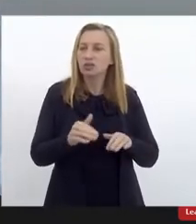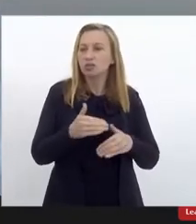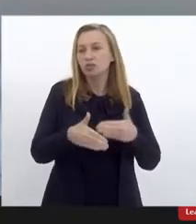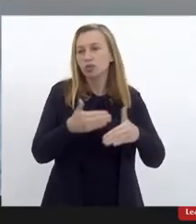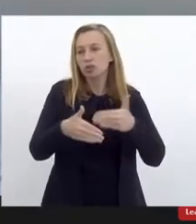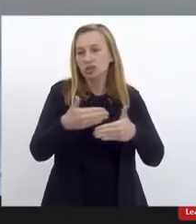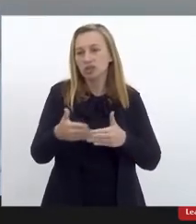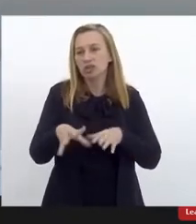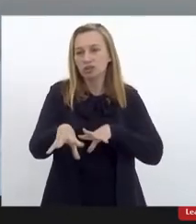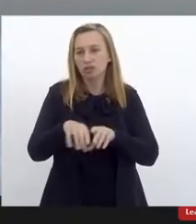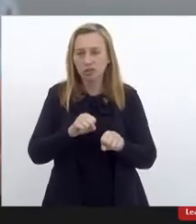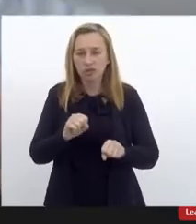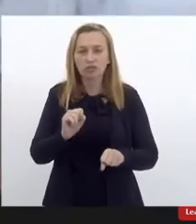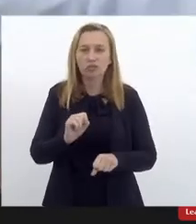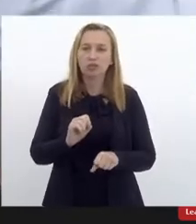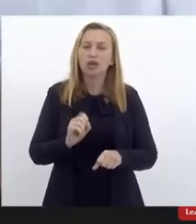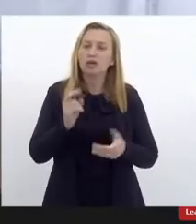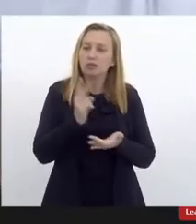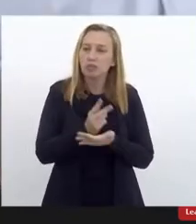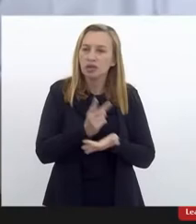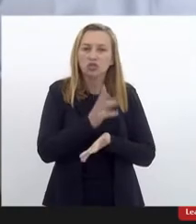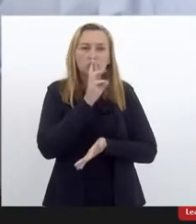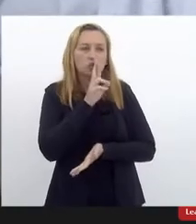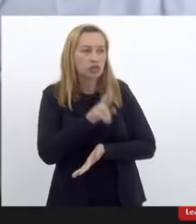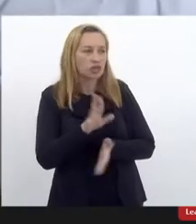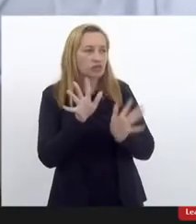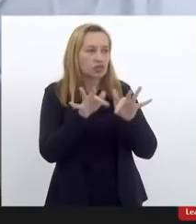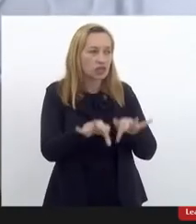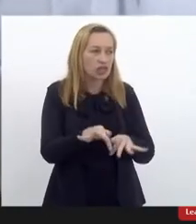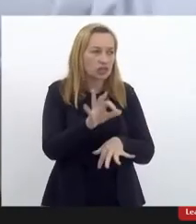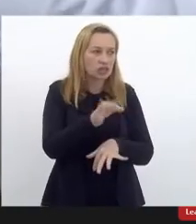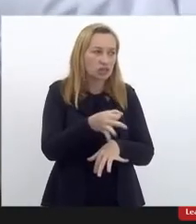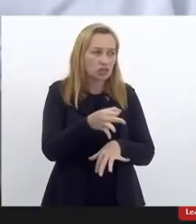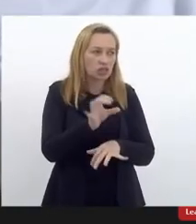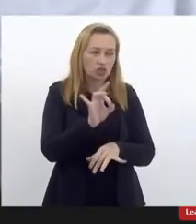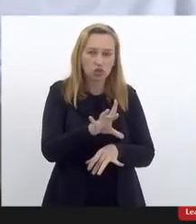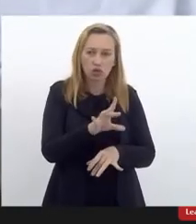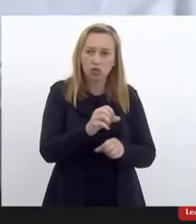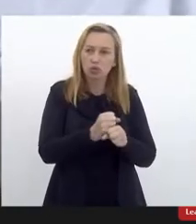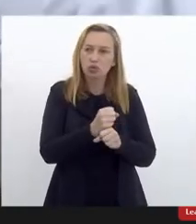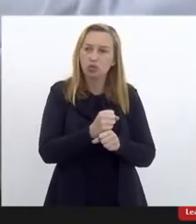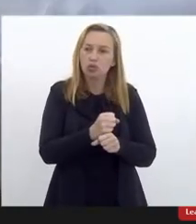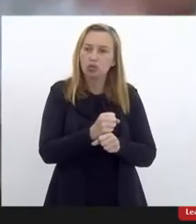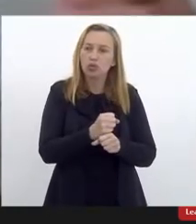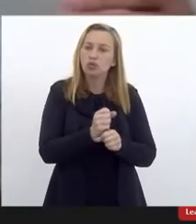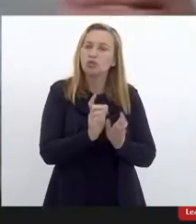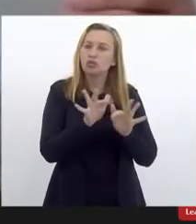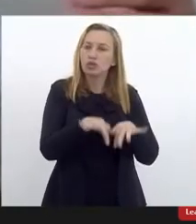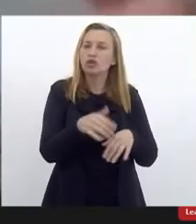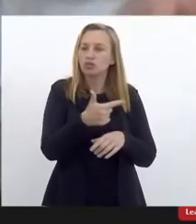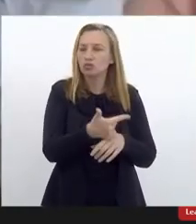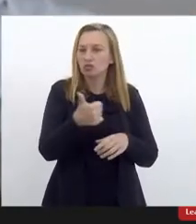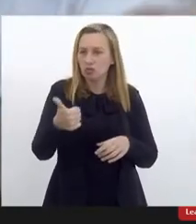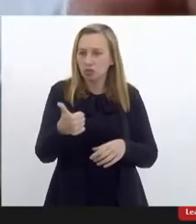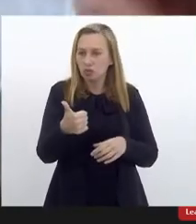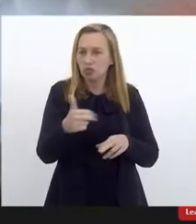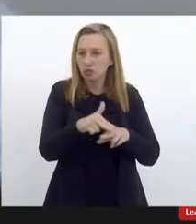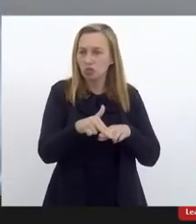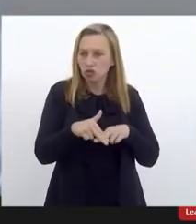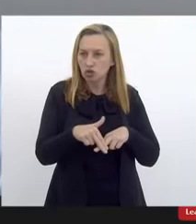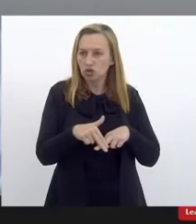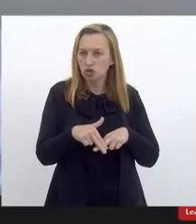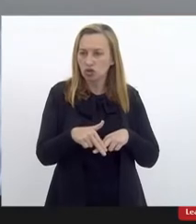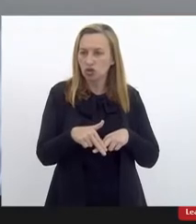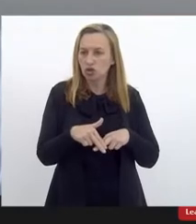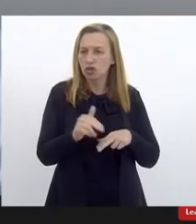mesmo de formação. Então, mesmo que os resultados finais consolidados só estejam disponíveis no final de 2021, por causa da